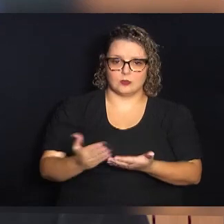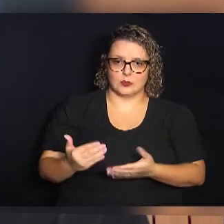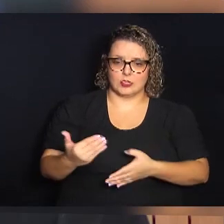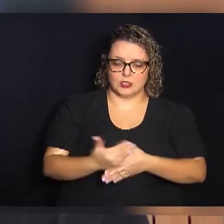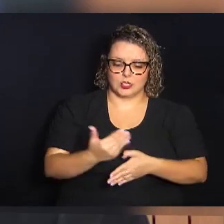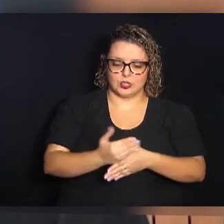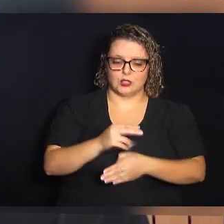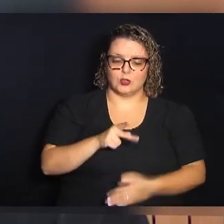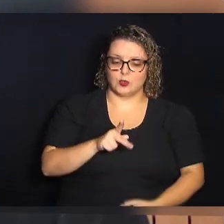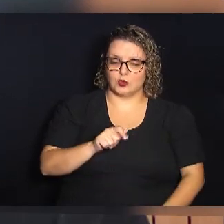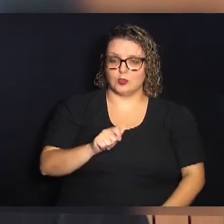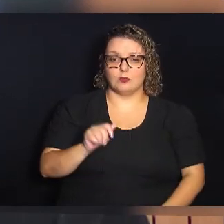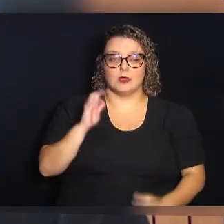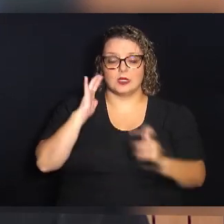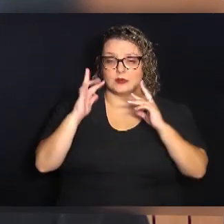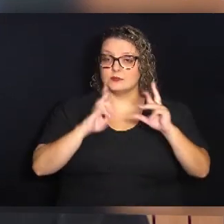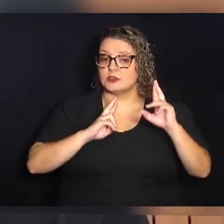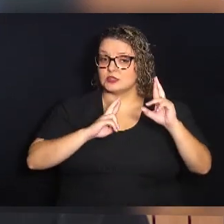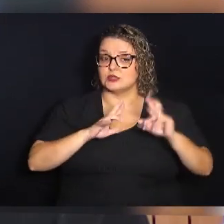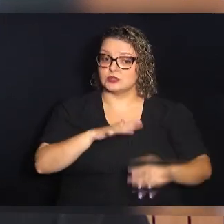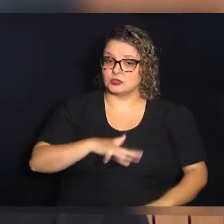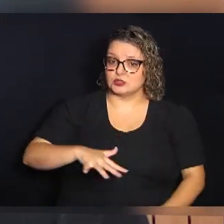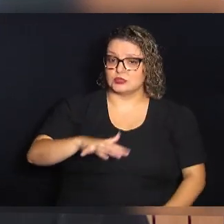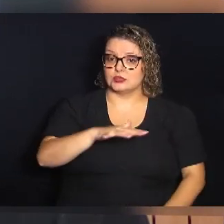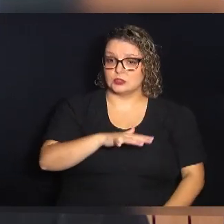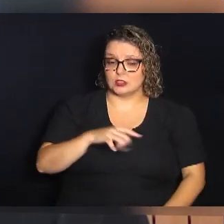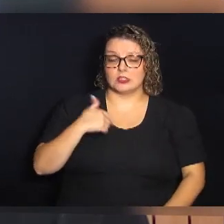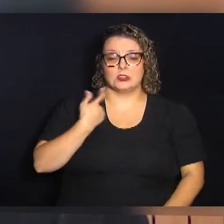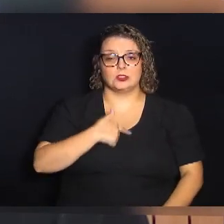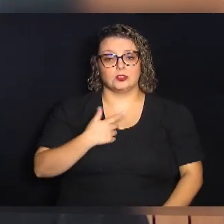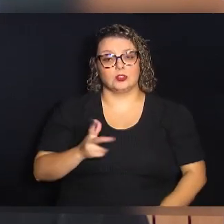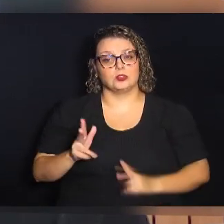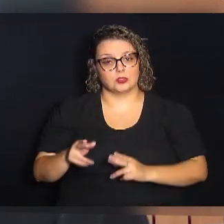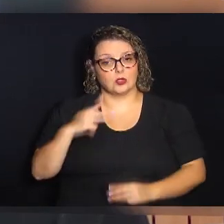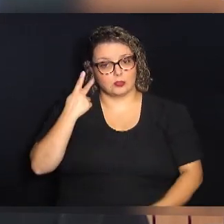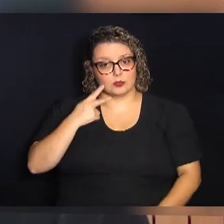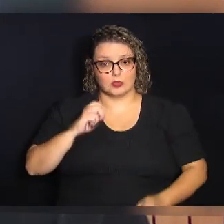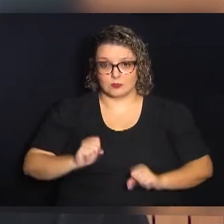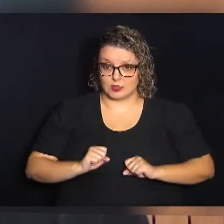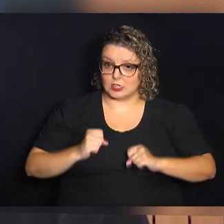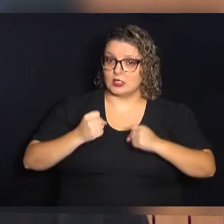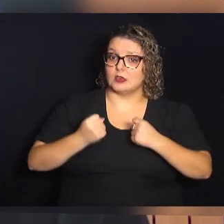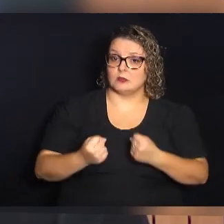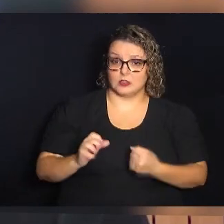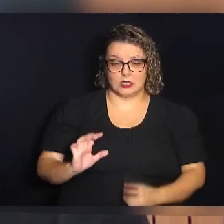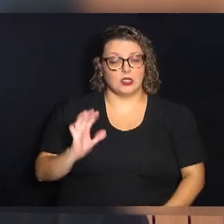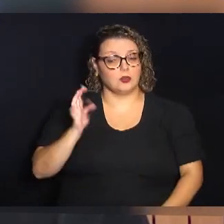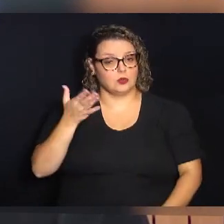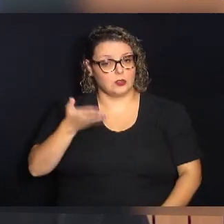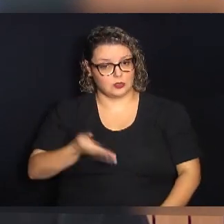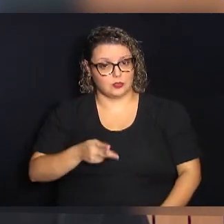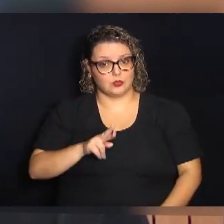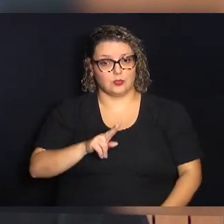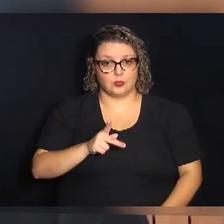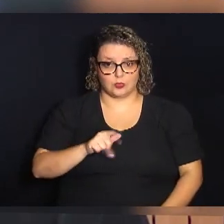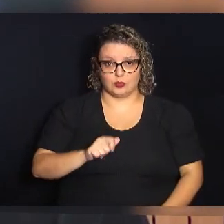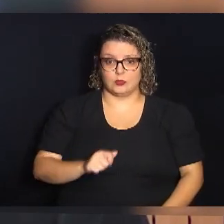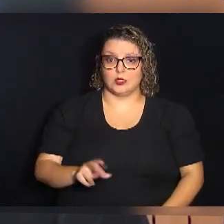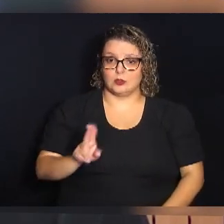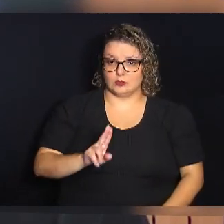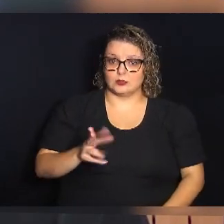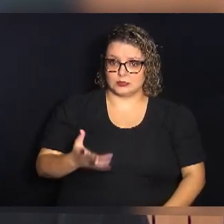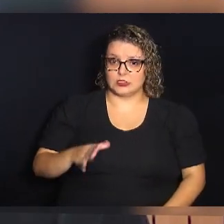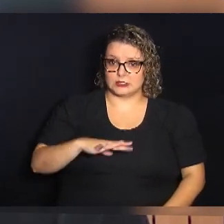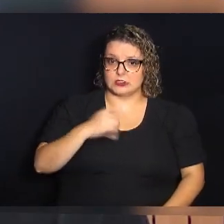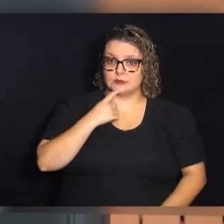a construção da UPA tão sonhada UPA paraa região no qual nós como Vereador nos empenhamos para que essa UPA Viesse a ser